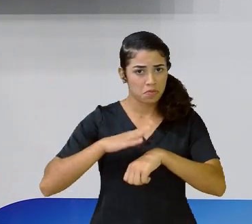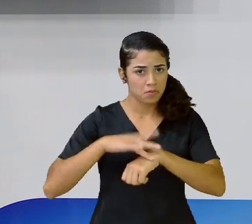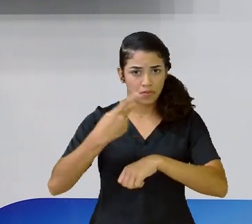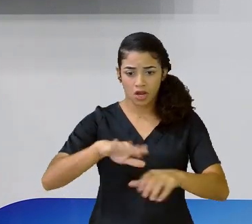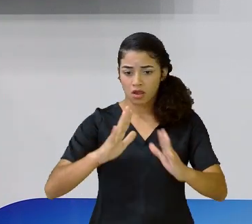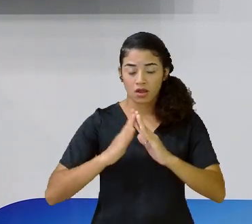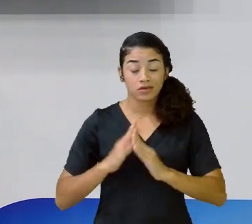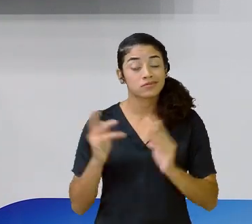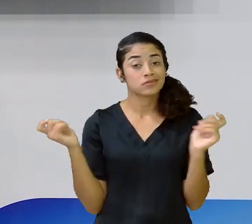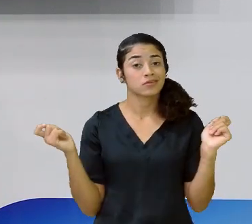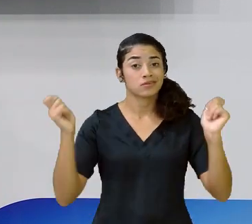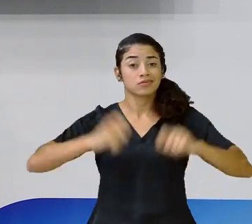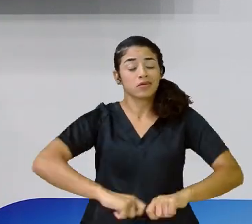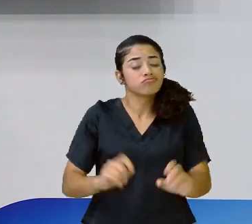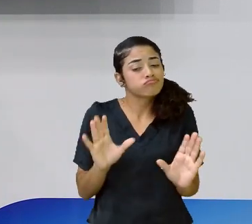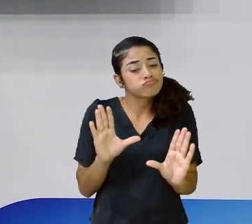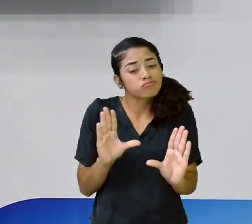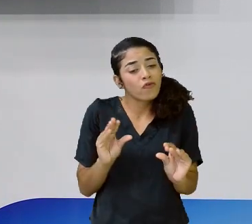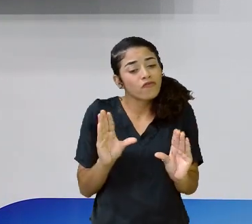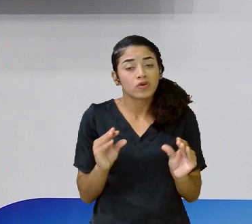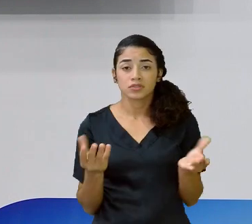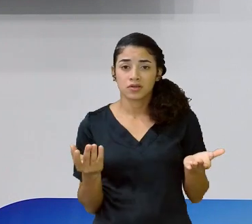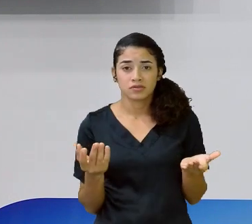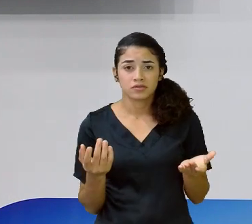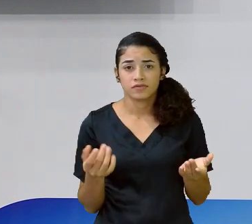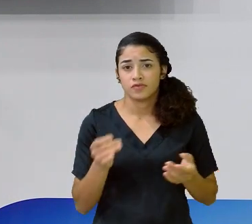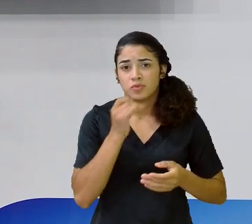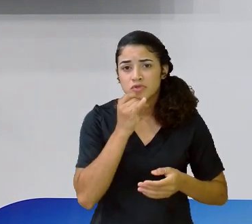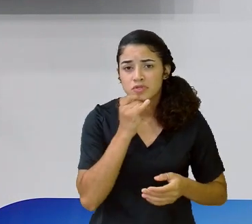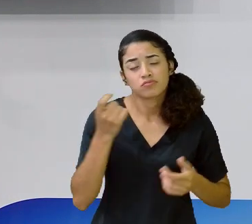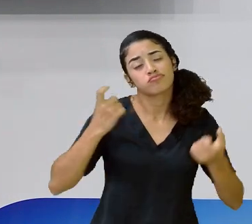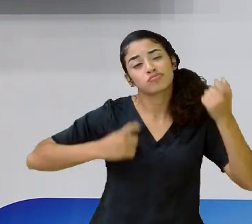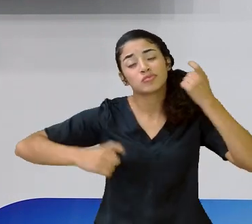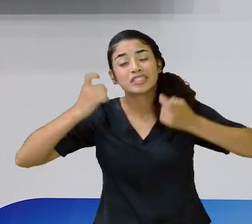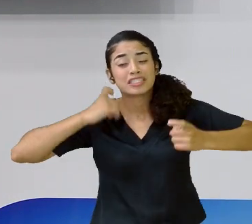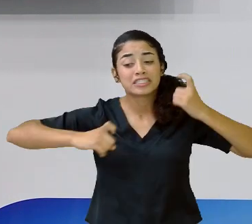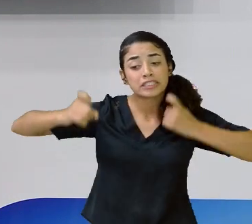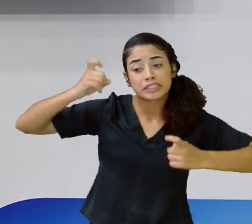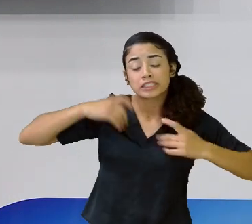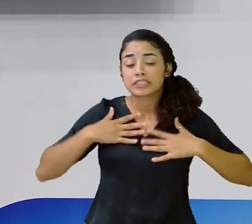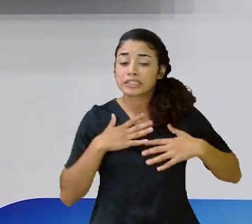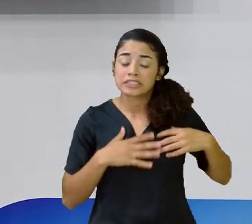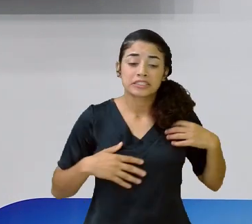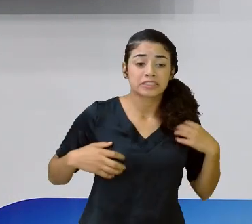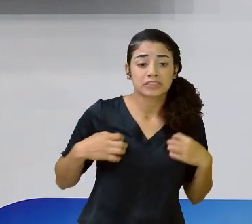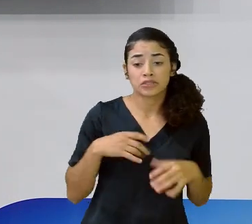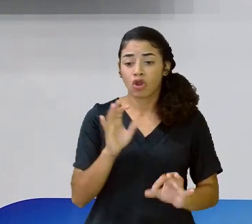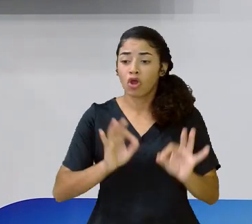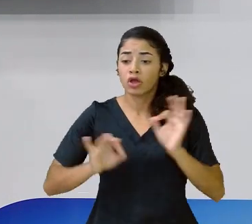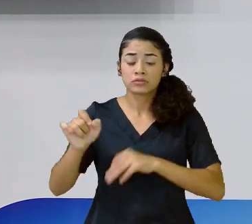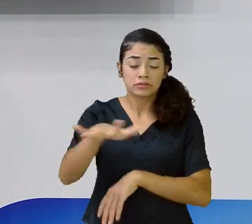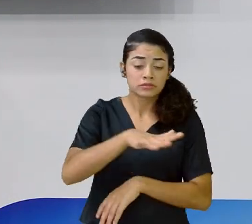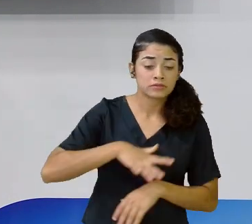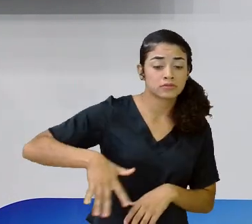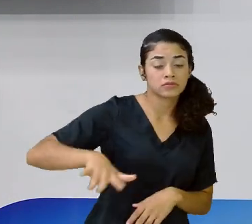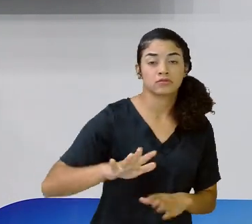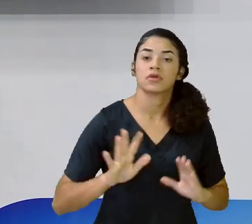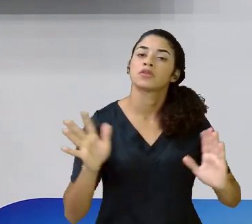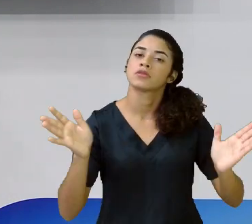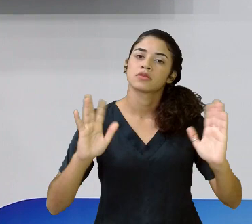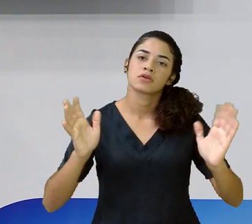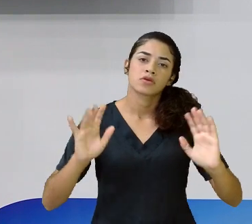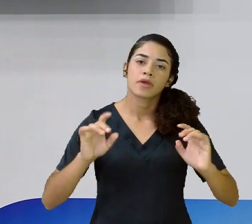que conseguisse ficar confortável, sem se ter muita preocupação em organização do espaço, era mais o